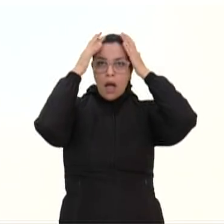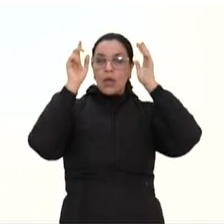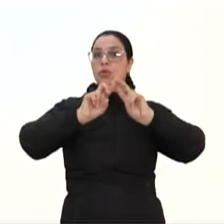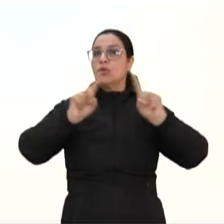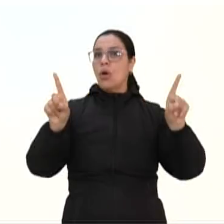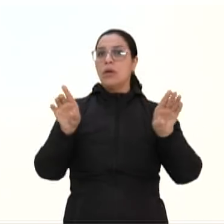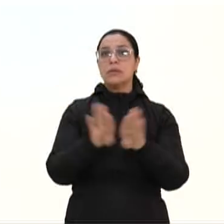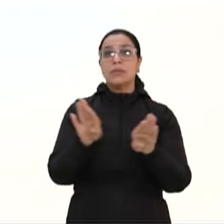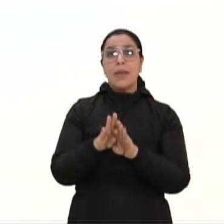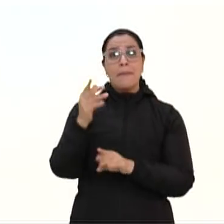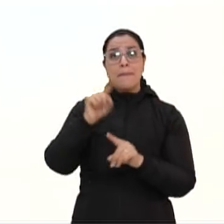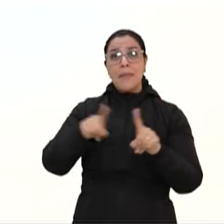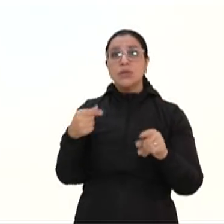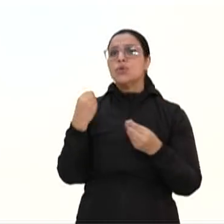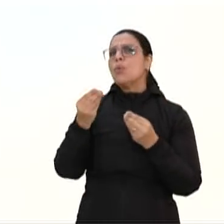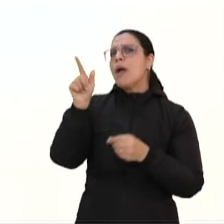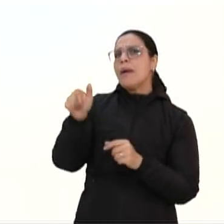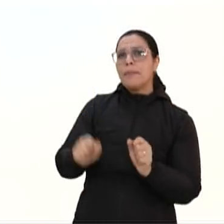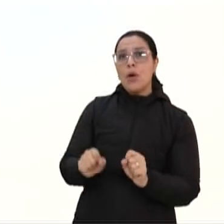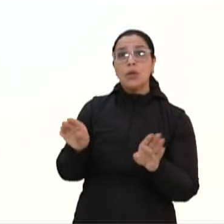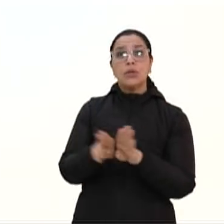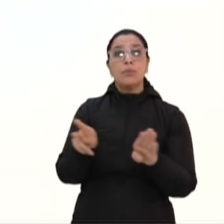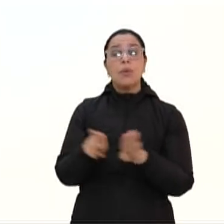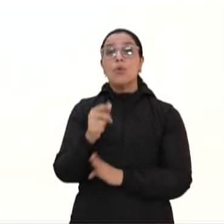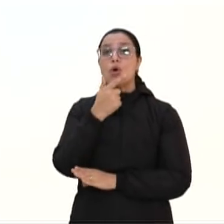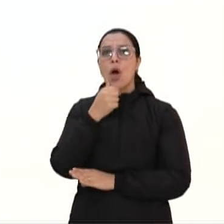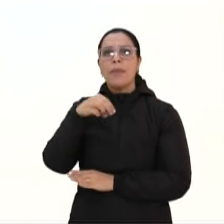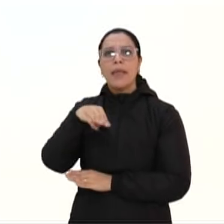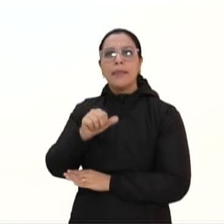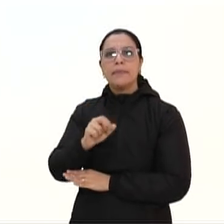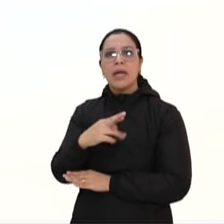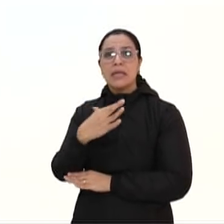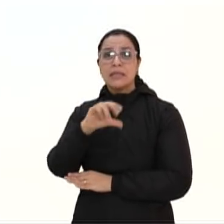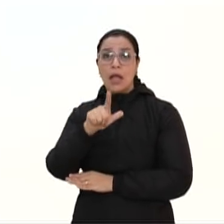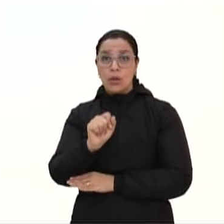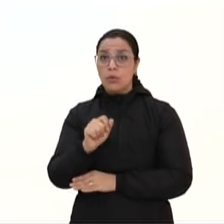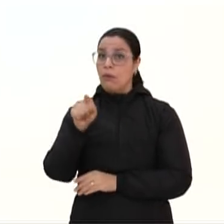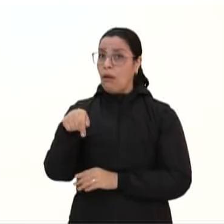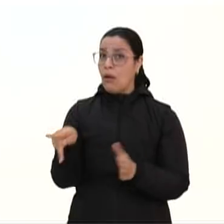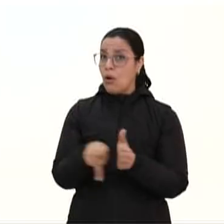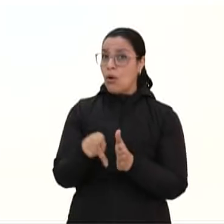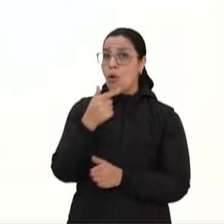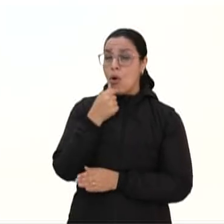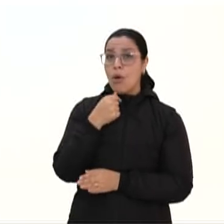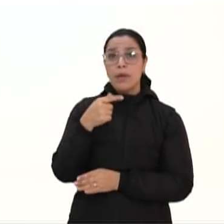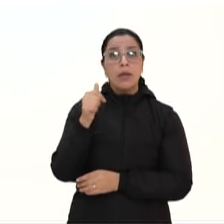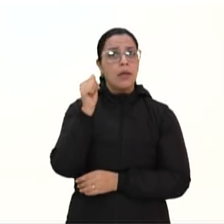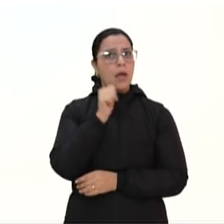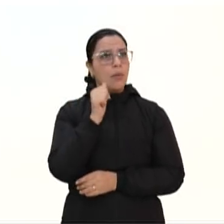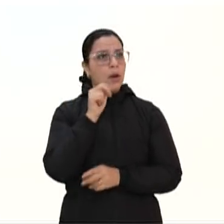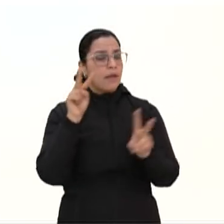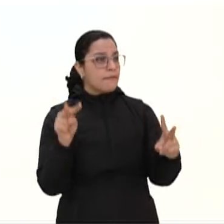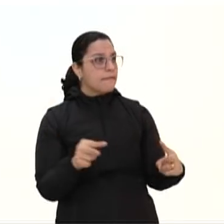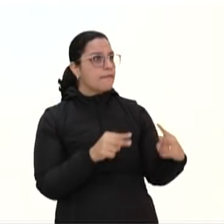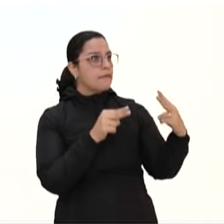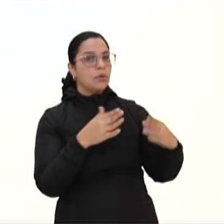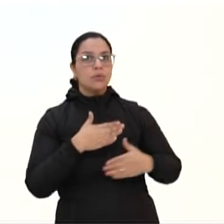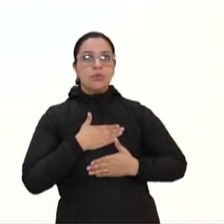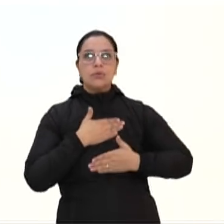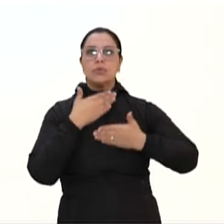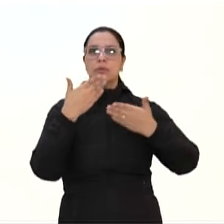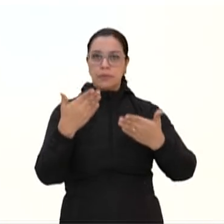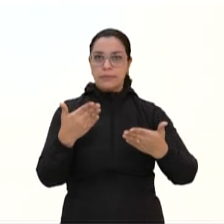enfrentá-lo. Olha ele ali! É ele, venha ver, ainda está ali, o ser